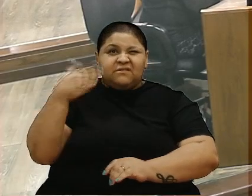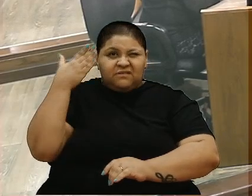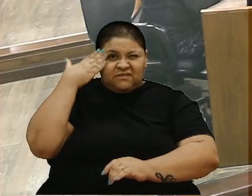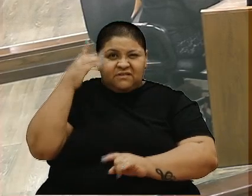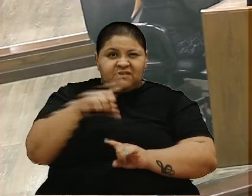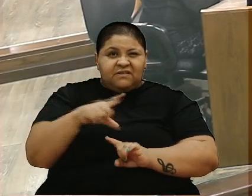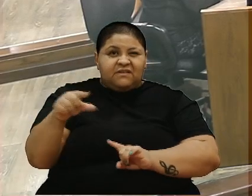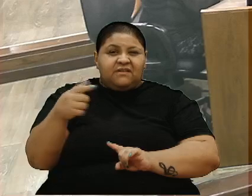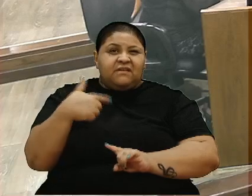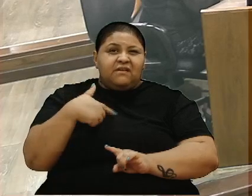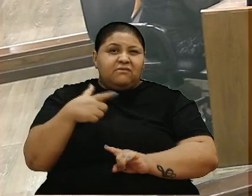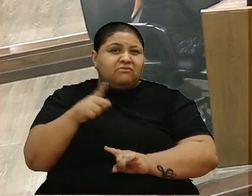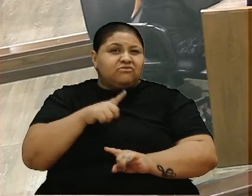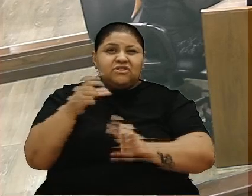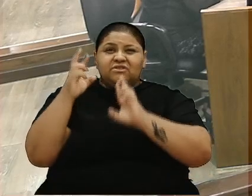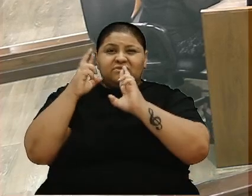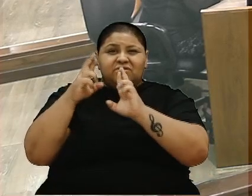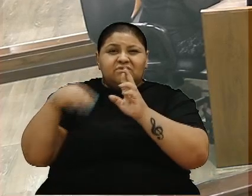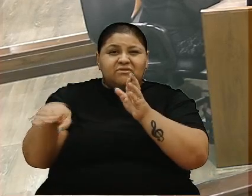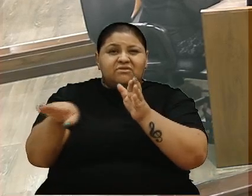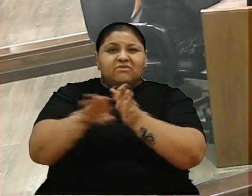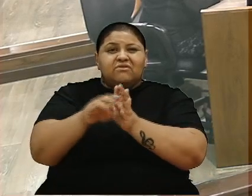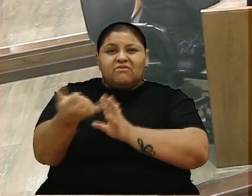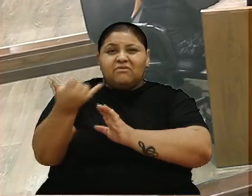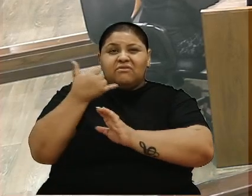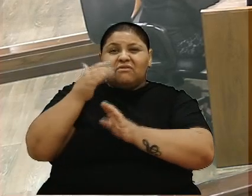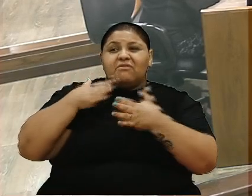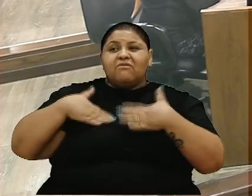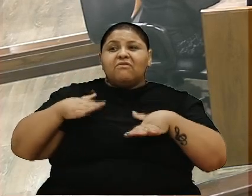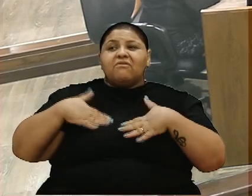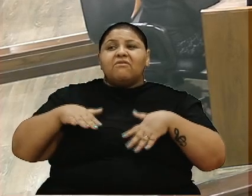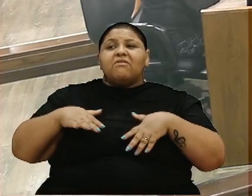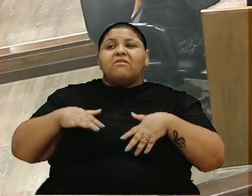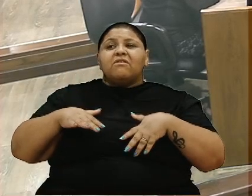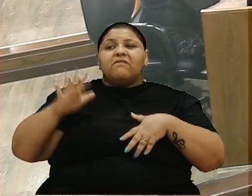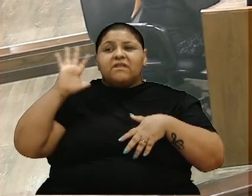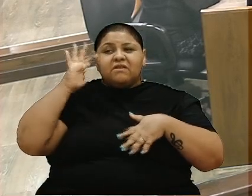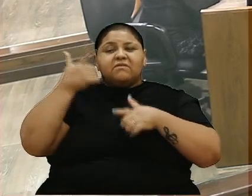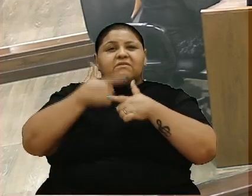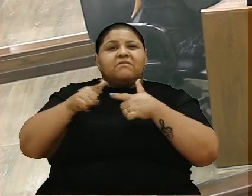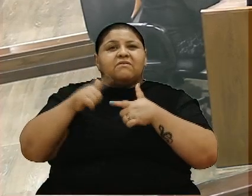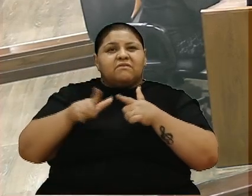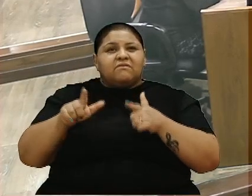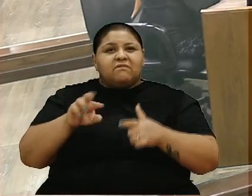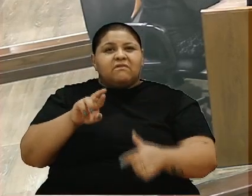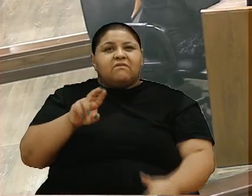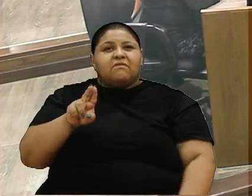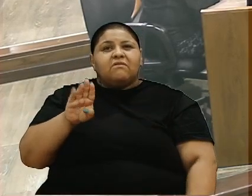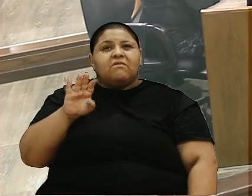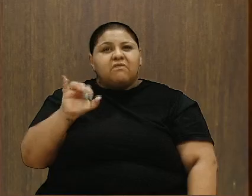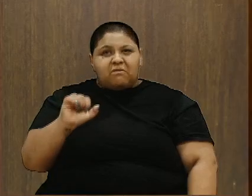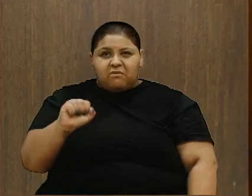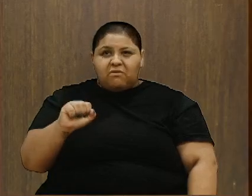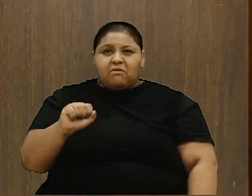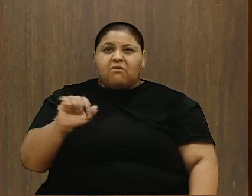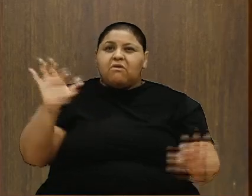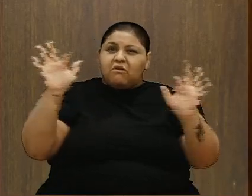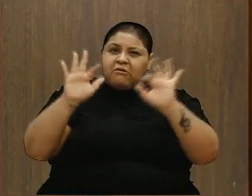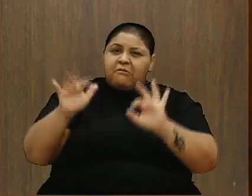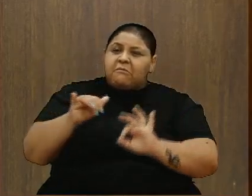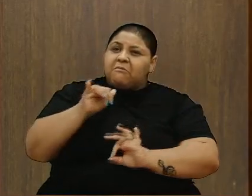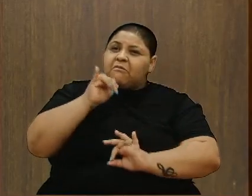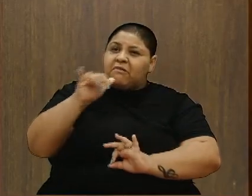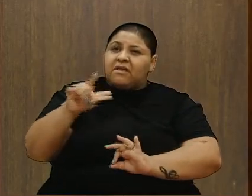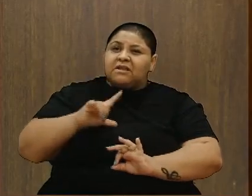muito desesperançoso. E o senhor chegou para mim e falou, calma que dá para dar um jeito. E a Rúbia foi muito feliz ao comunicar que